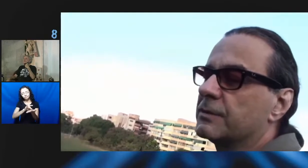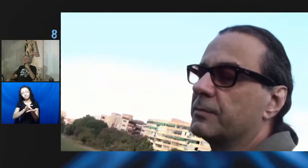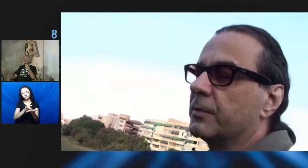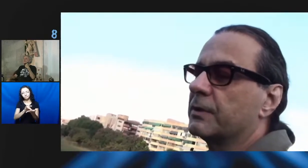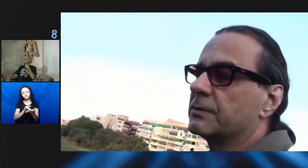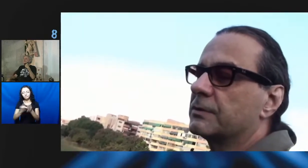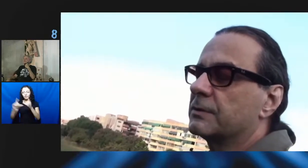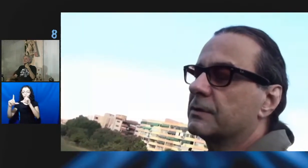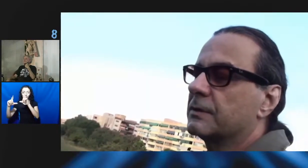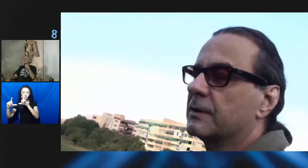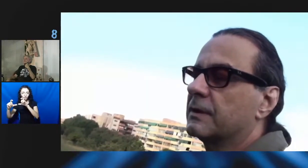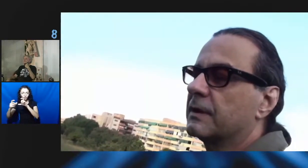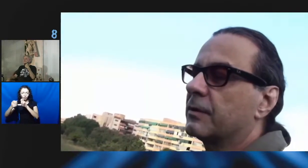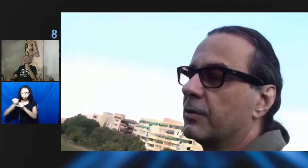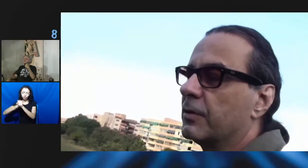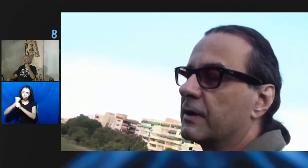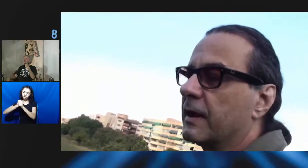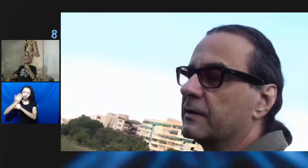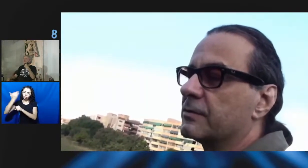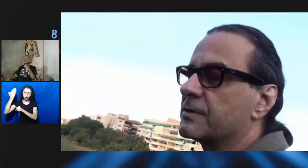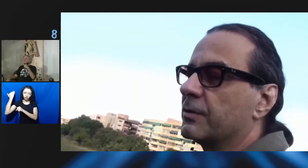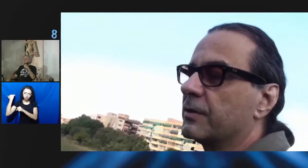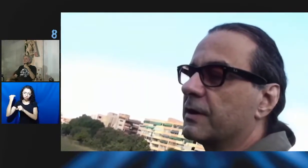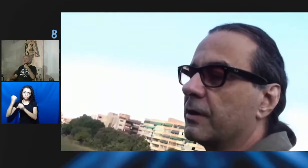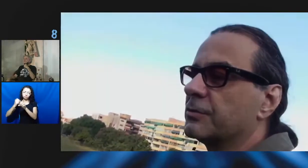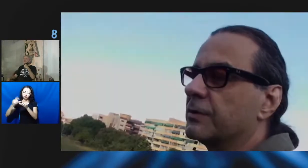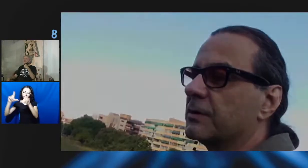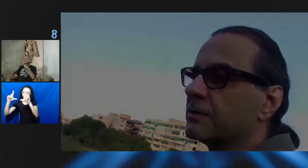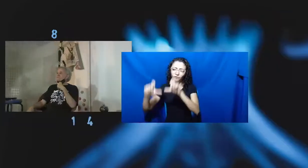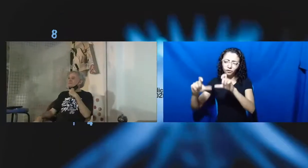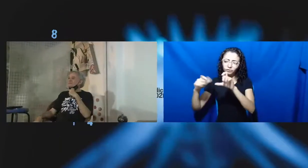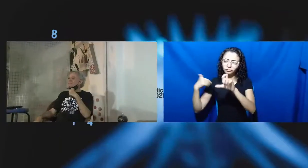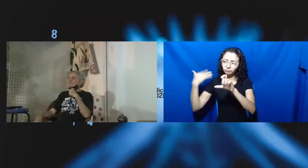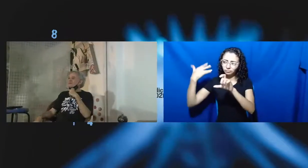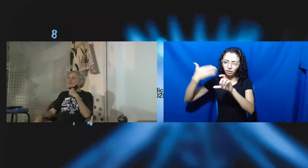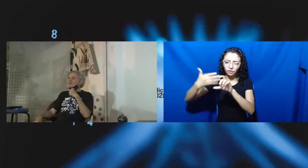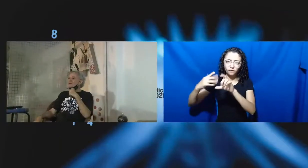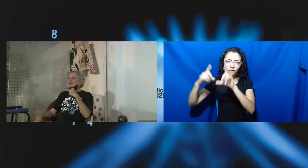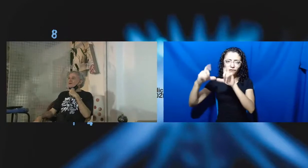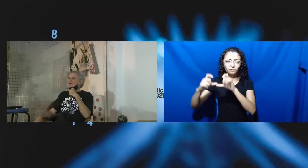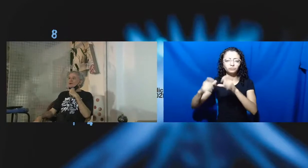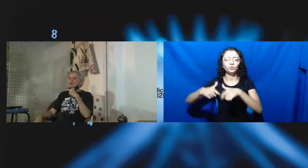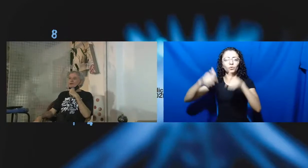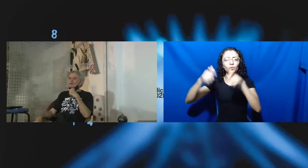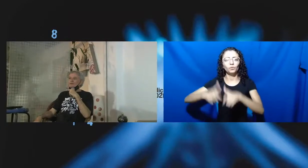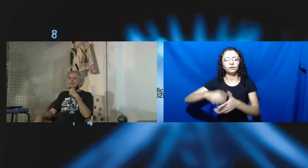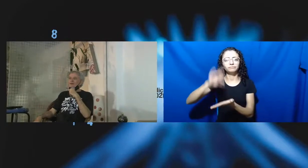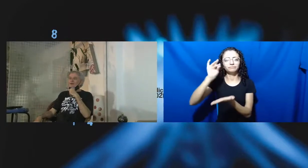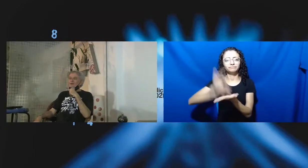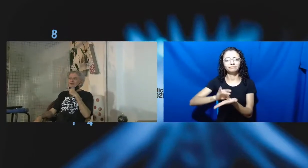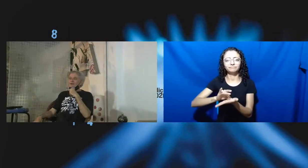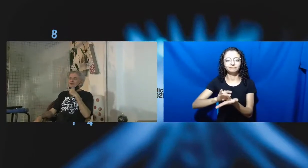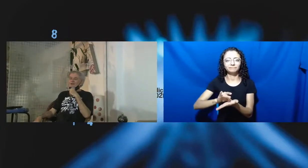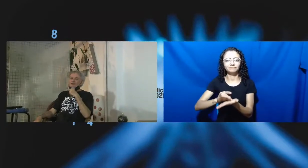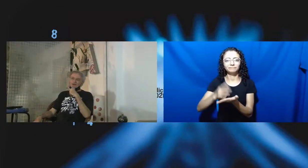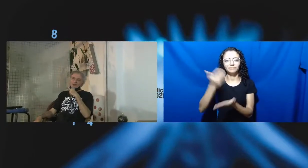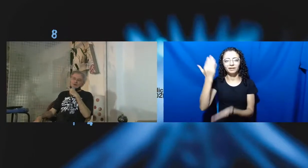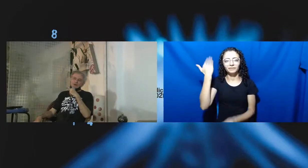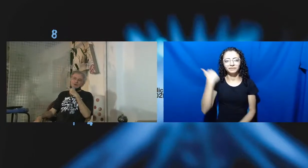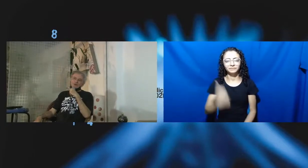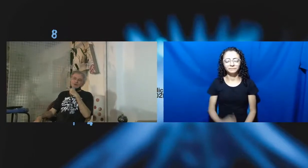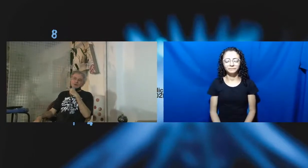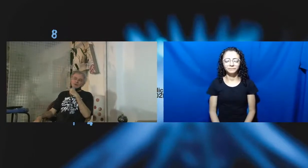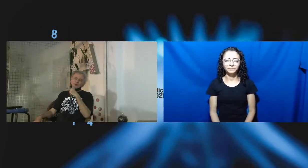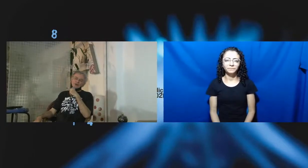anos e anos depois, recolocada no seu local de origem. Ok. Incrível